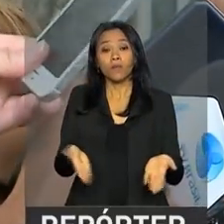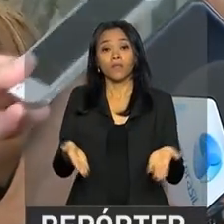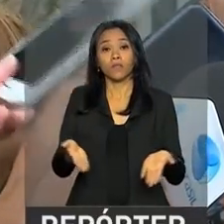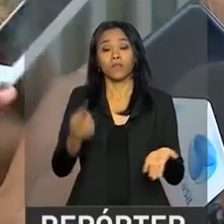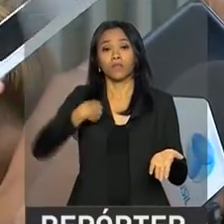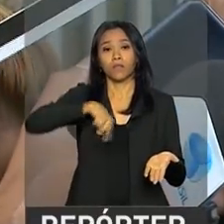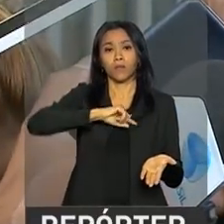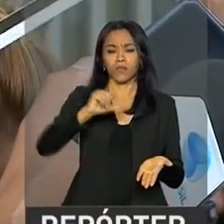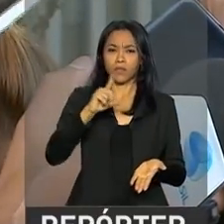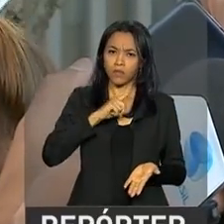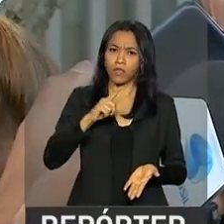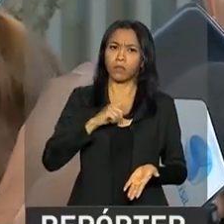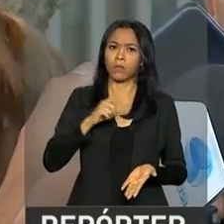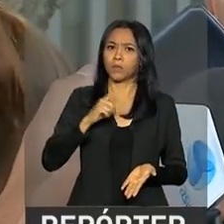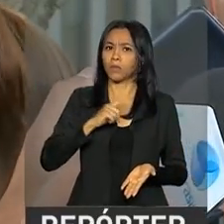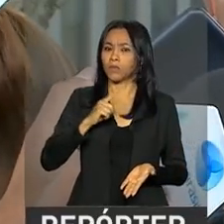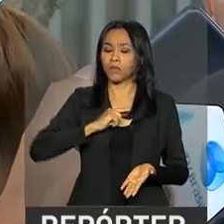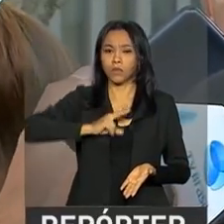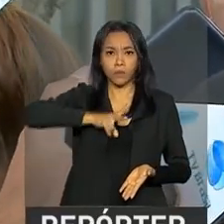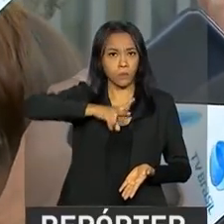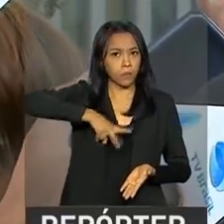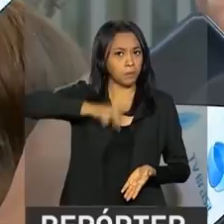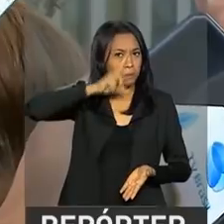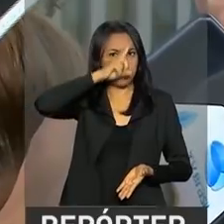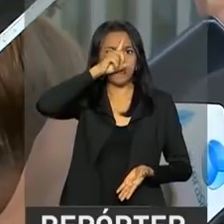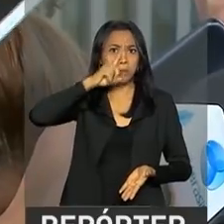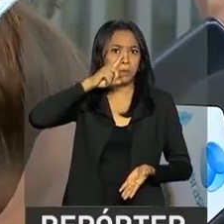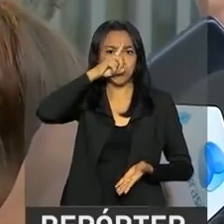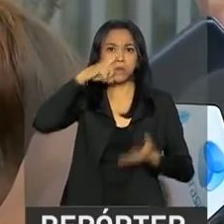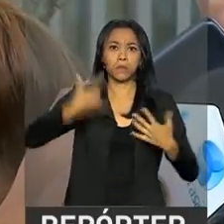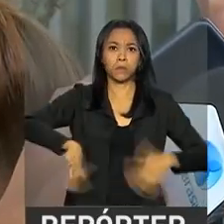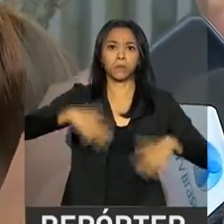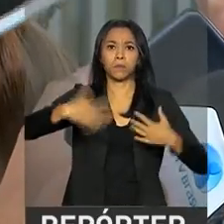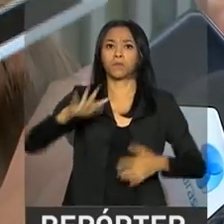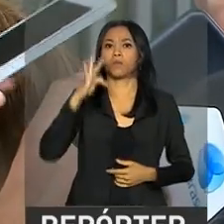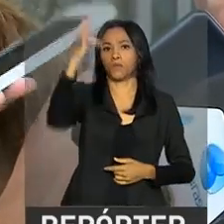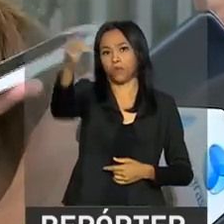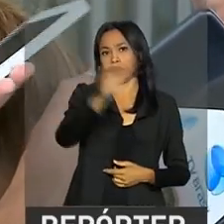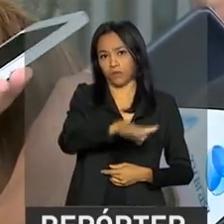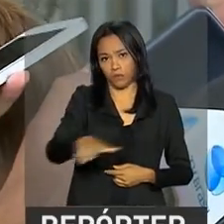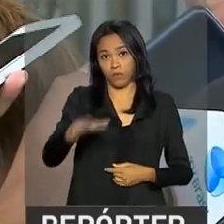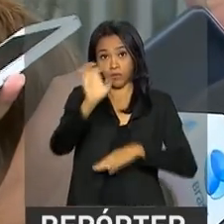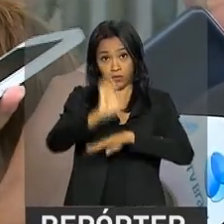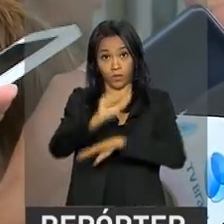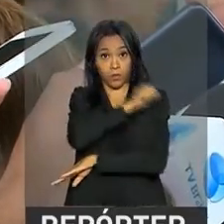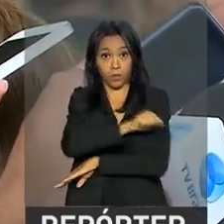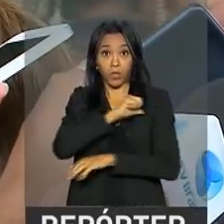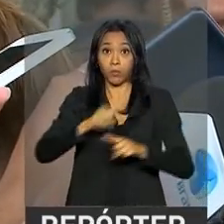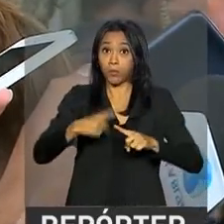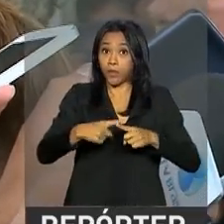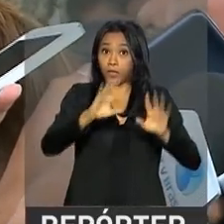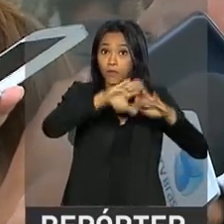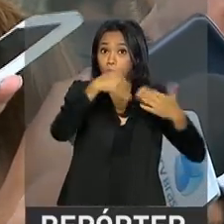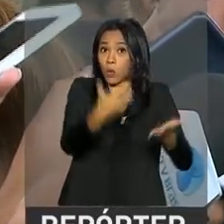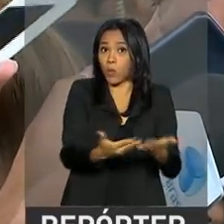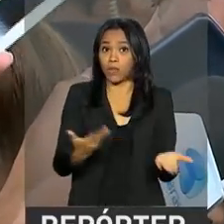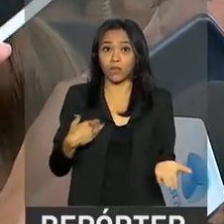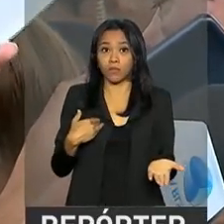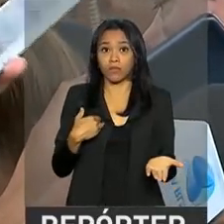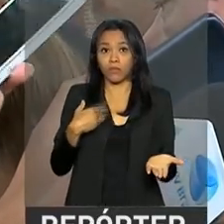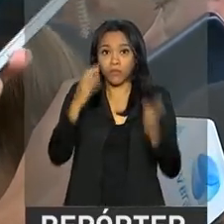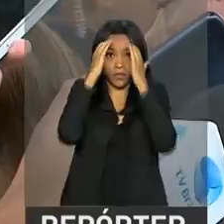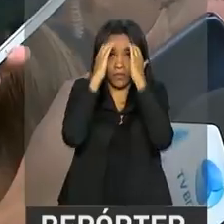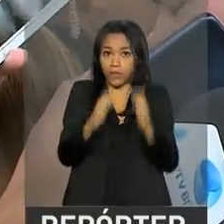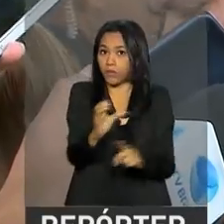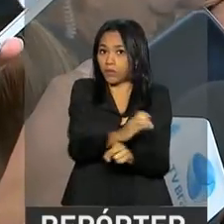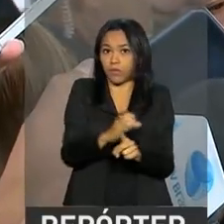temos um gravíssimo comprometimento do futuro das crianças do rio de janeiro por que o ano letivo não está sendo cumprido